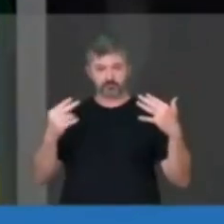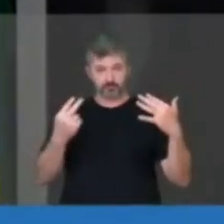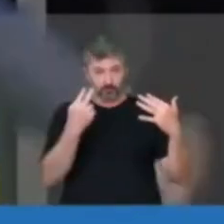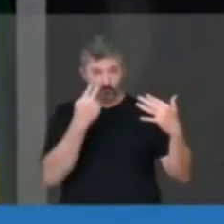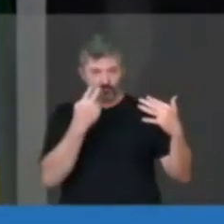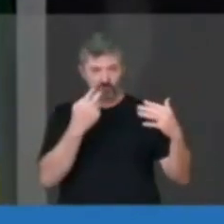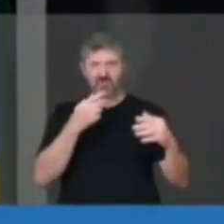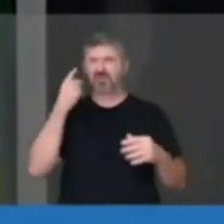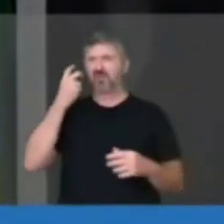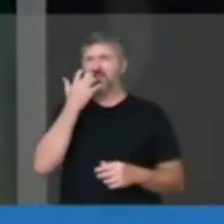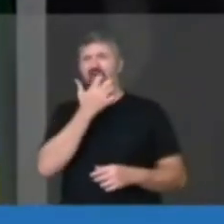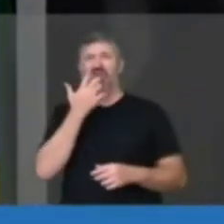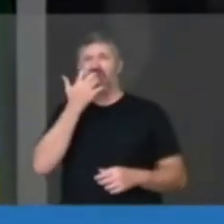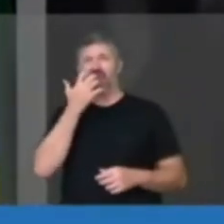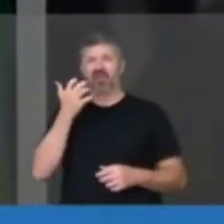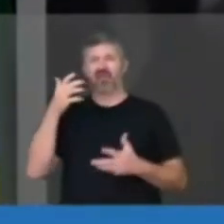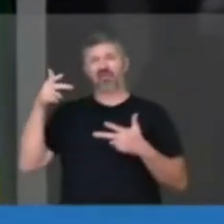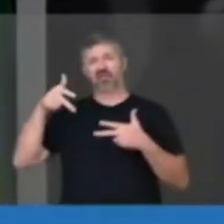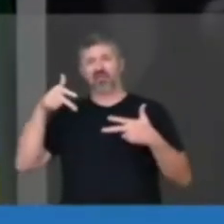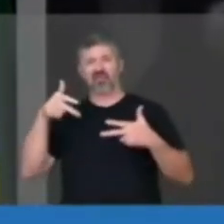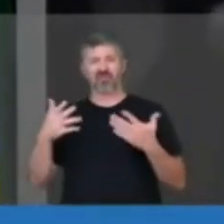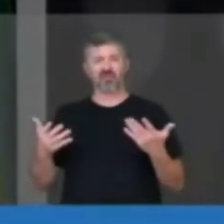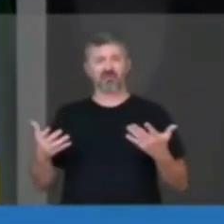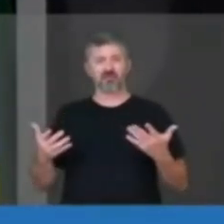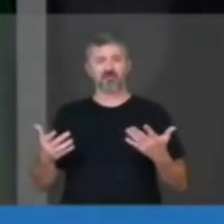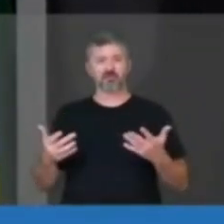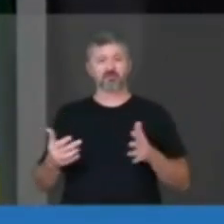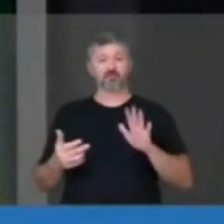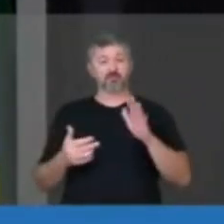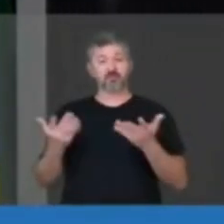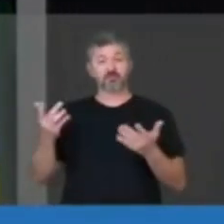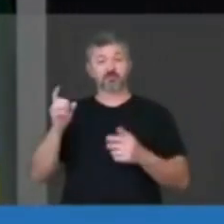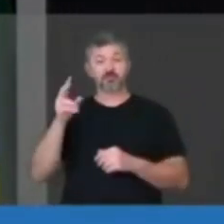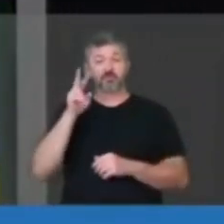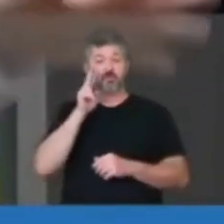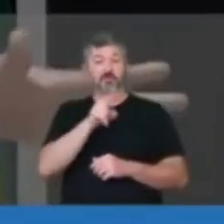deputado chega cantando aqui? Não é? É para vocês parar de fazer o Brasil parar.